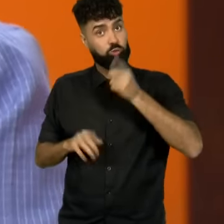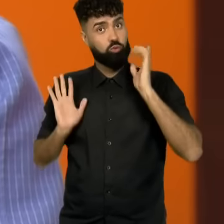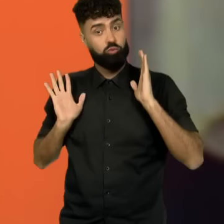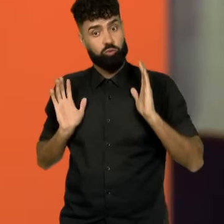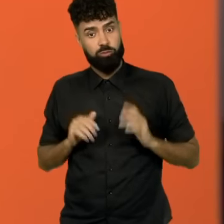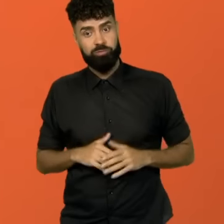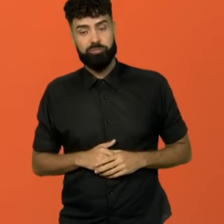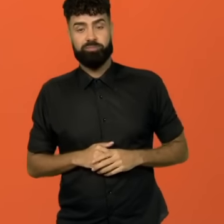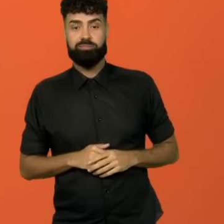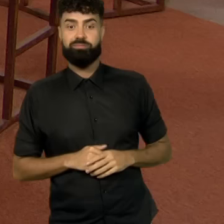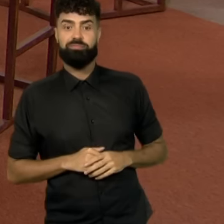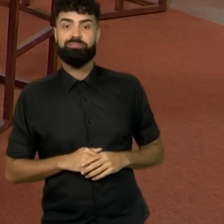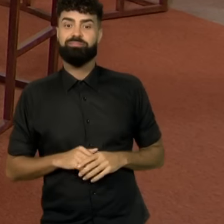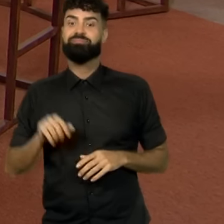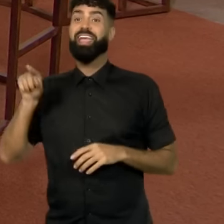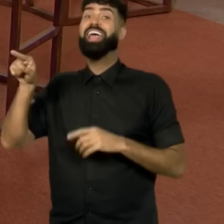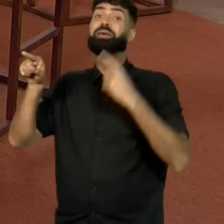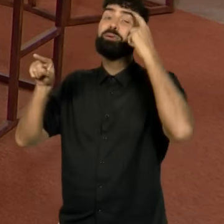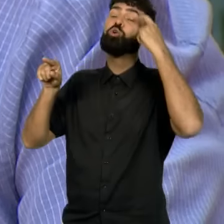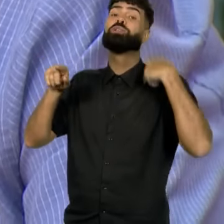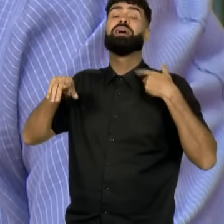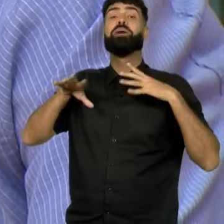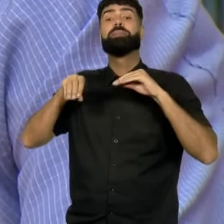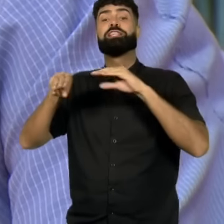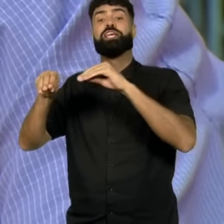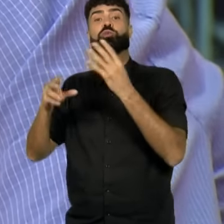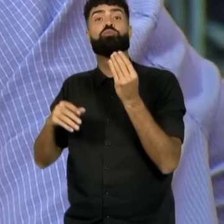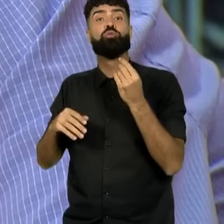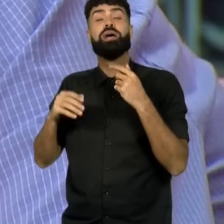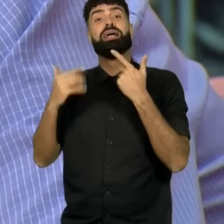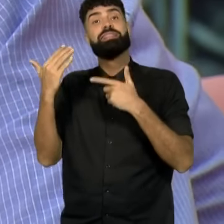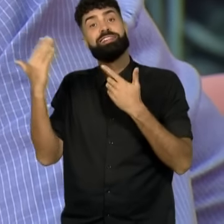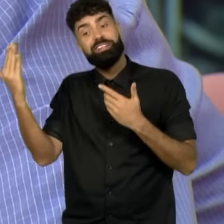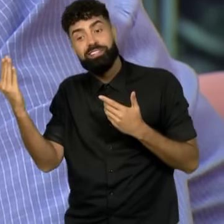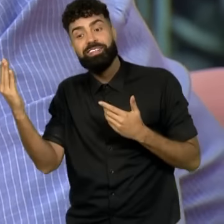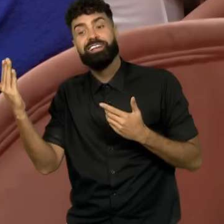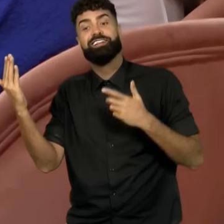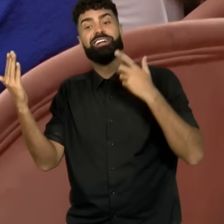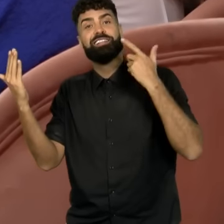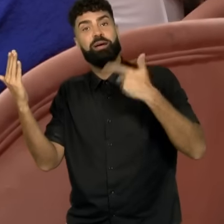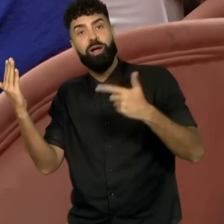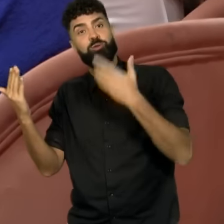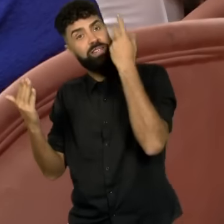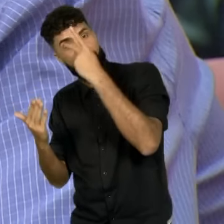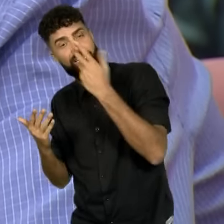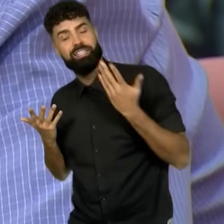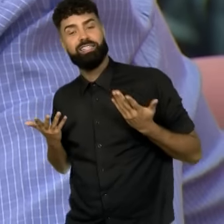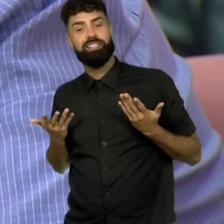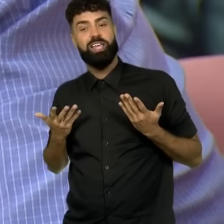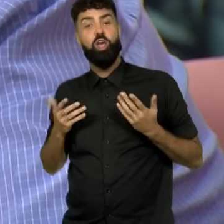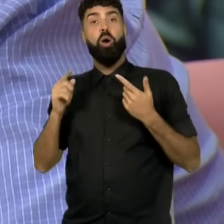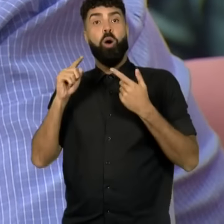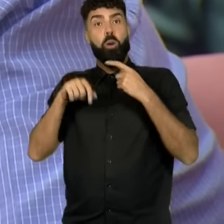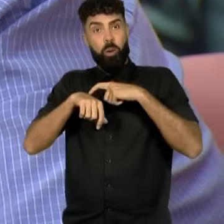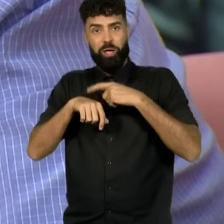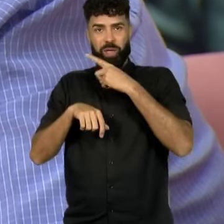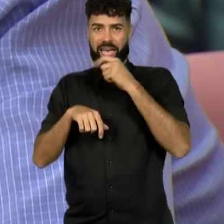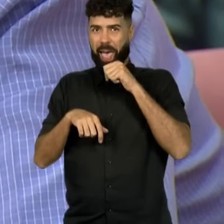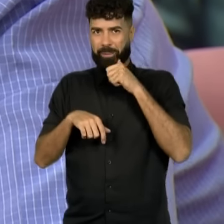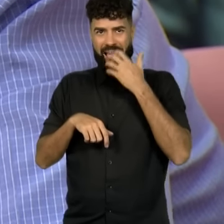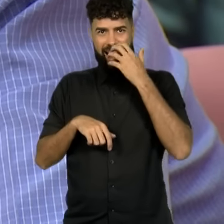O buraco da Deusão. Mas aí eles estavam achando que eu estava me metendo muito no trabalho poético deles. Então, na hora dela botar a voz